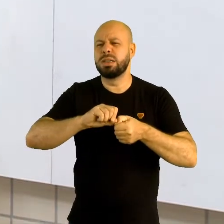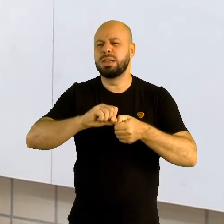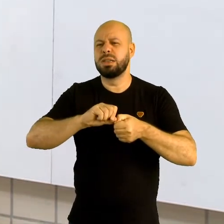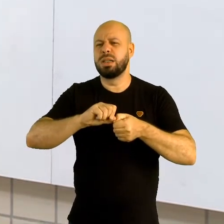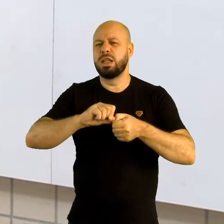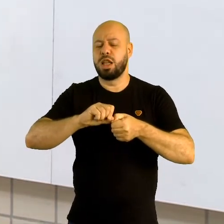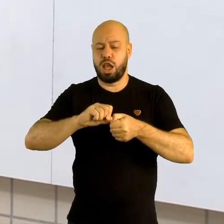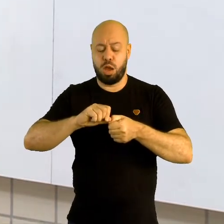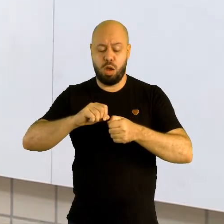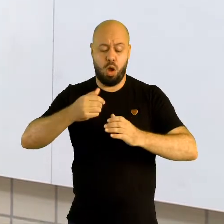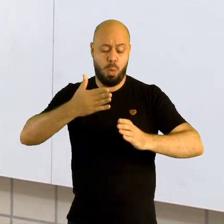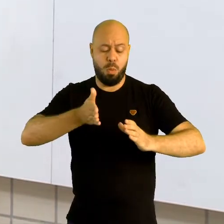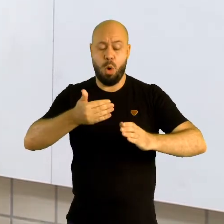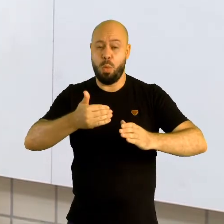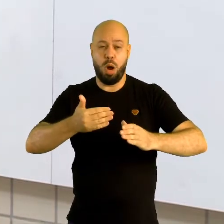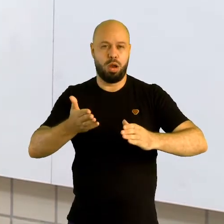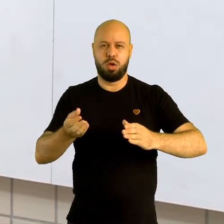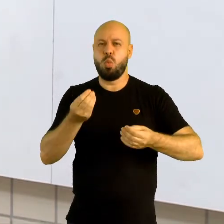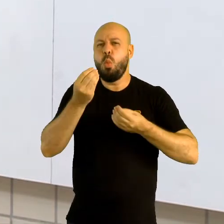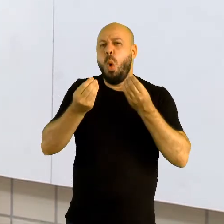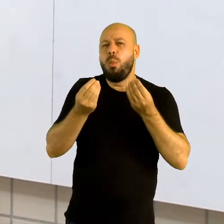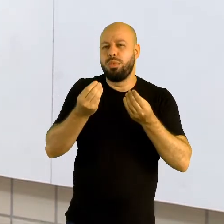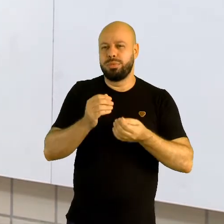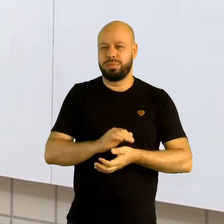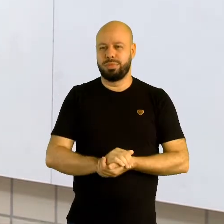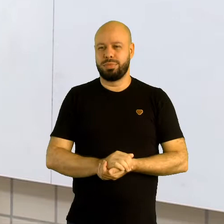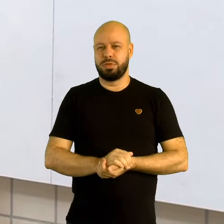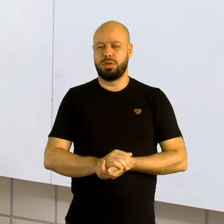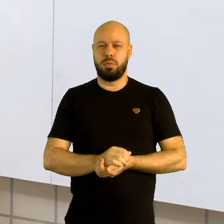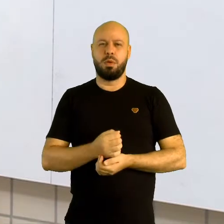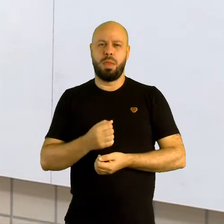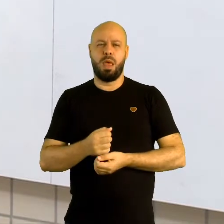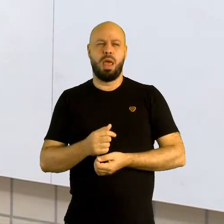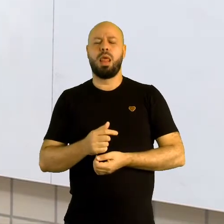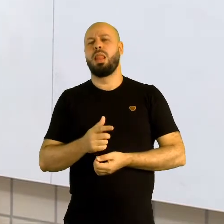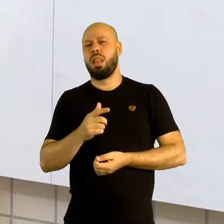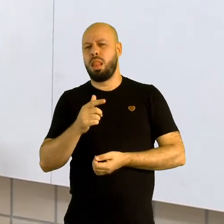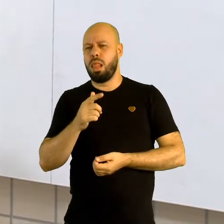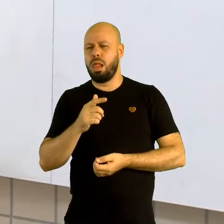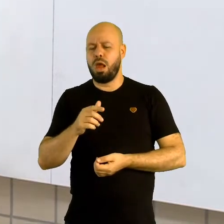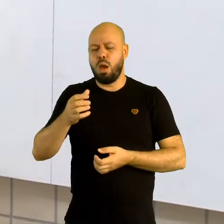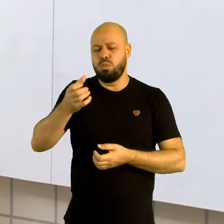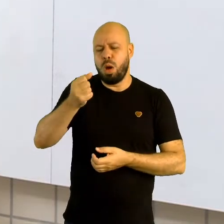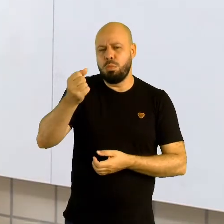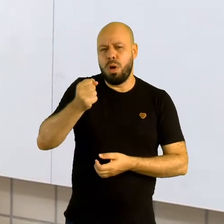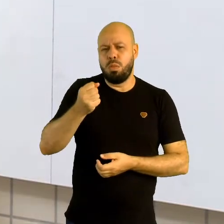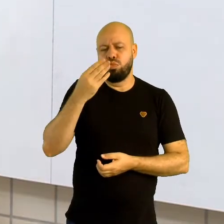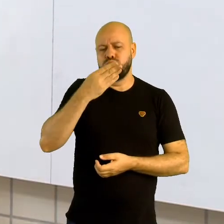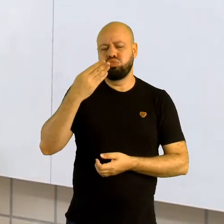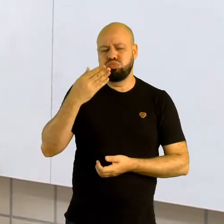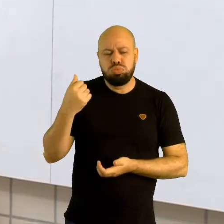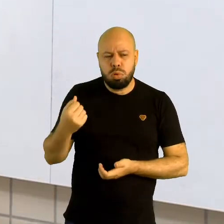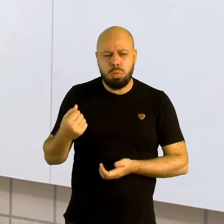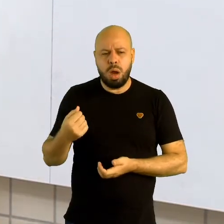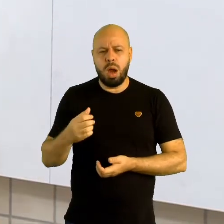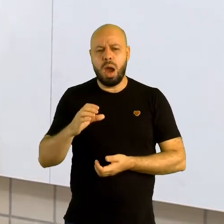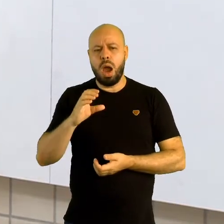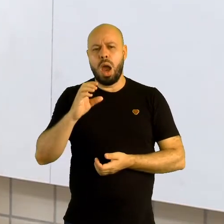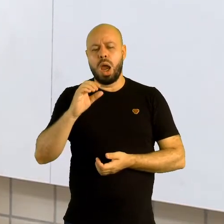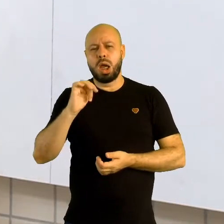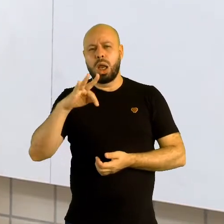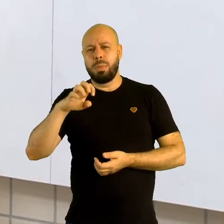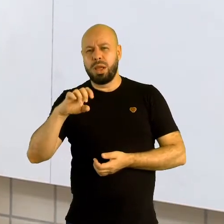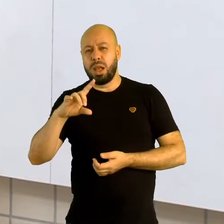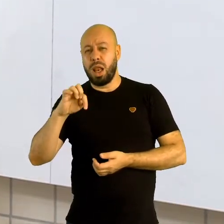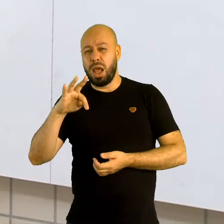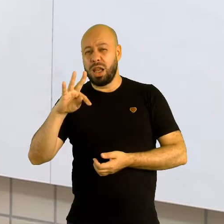aquele bolo? Você colocou leite condensado, açúcar, creme de leite. Então, tem a ver com